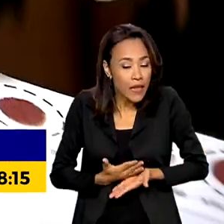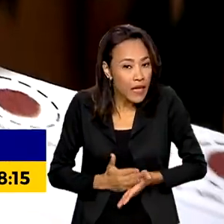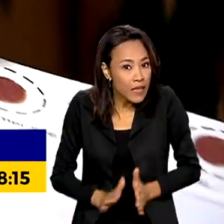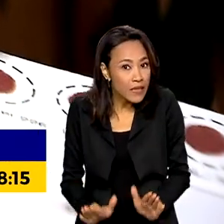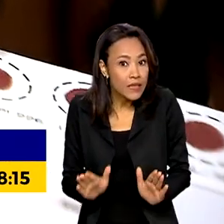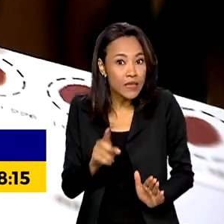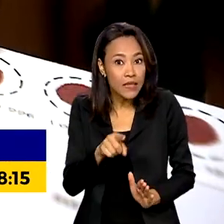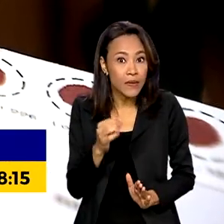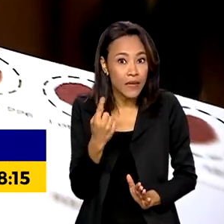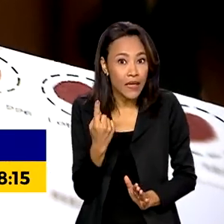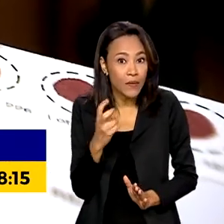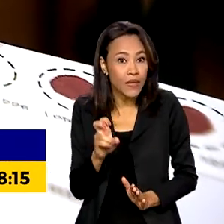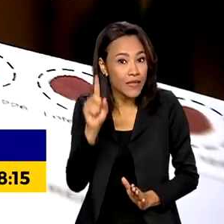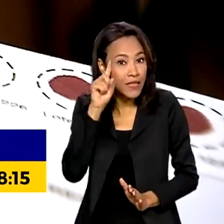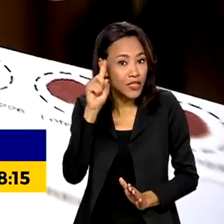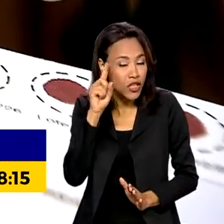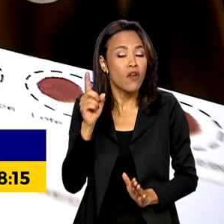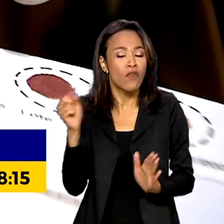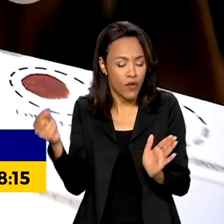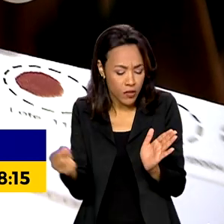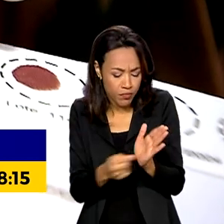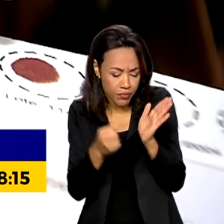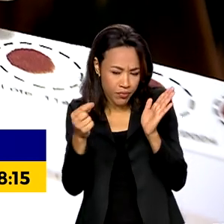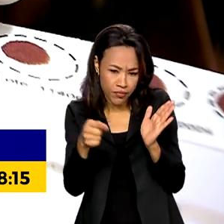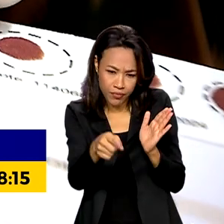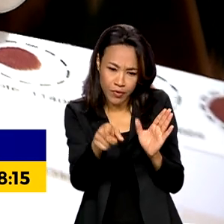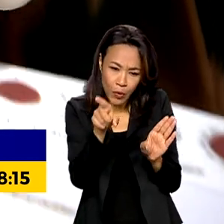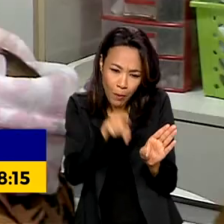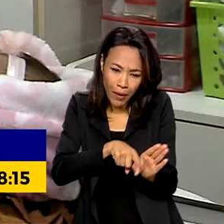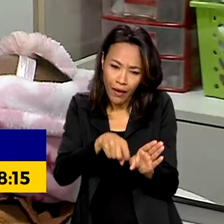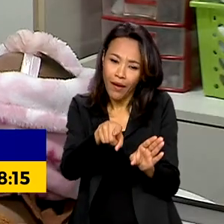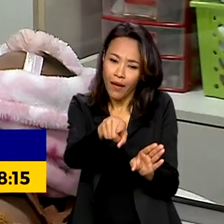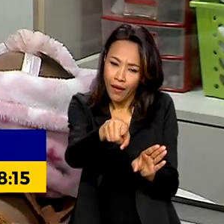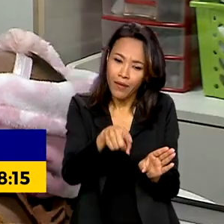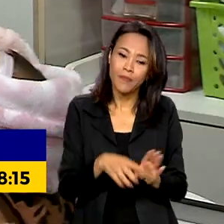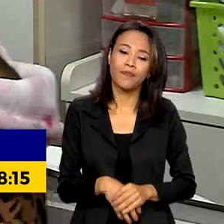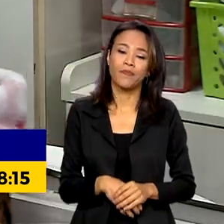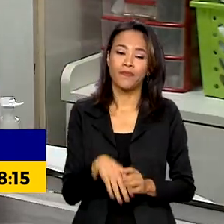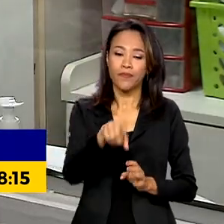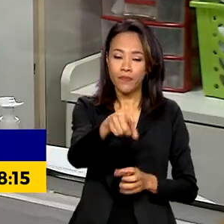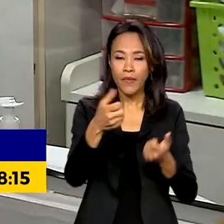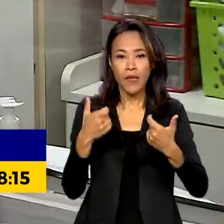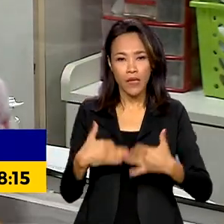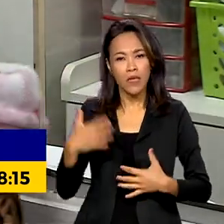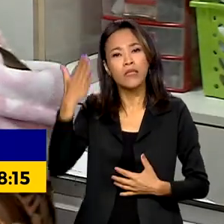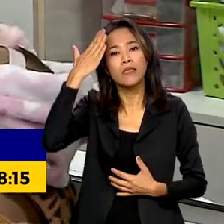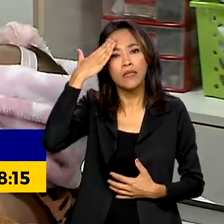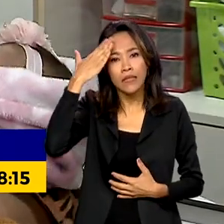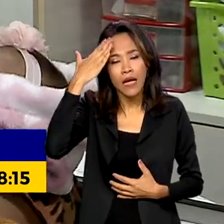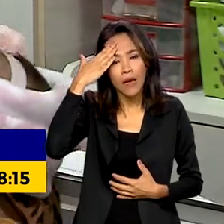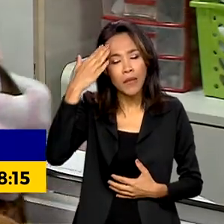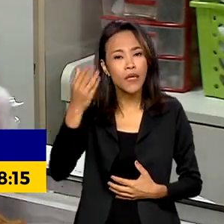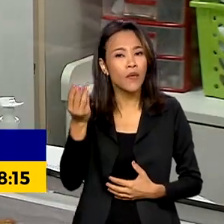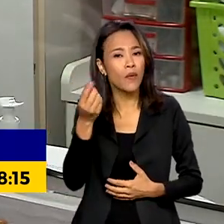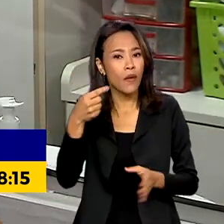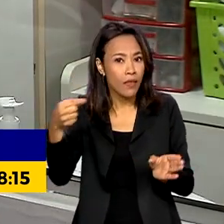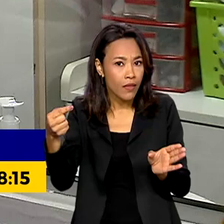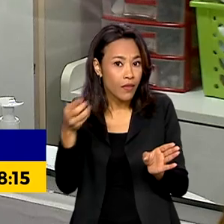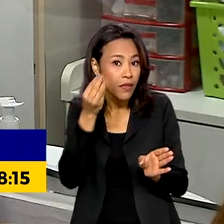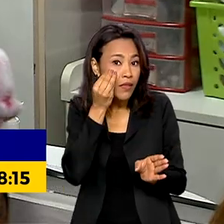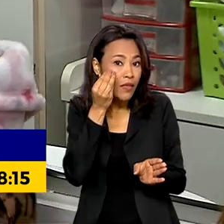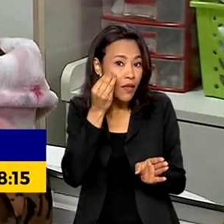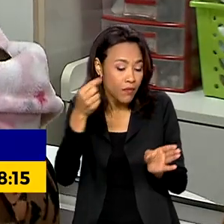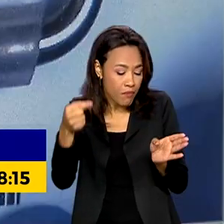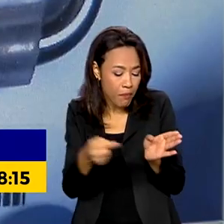maternidade, fez os exames de praxe, incluindo o teste do pezinho. A gente sabe que o teste do pezinho vai dar resposta a respeito de